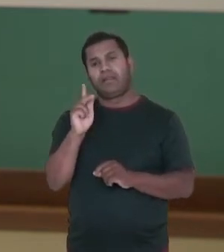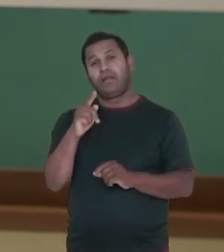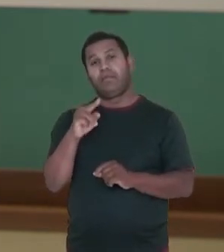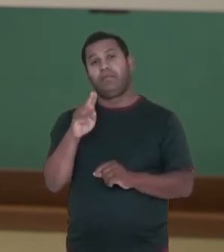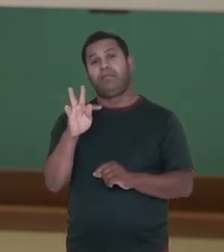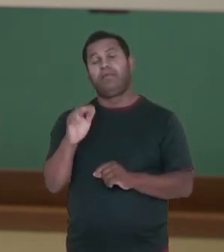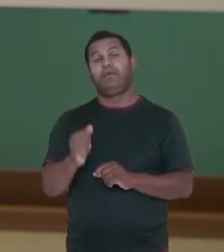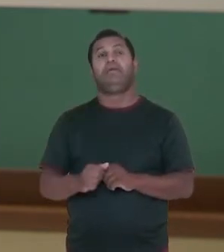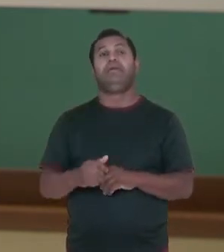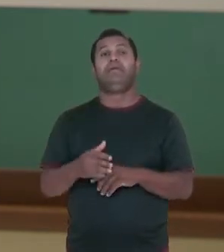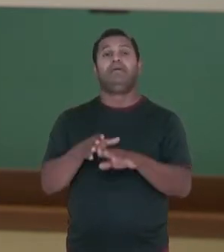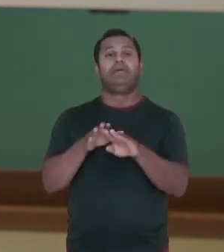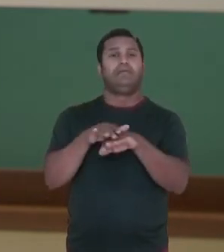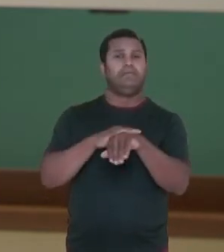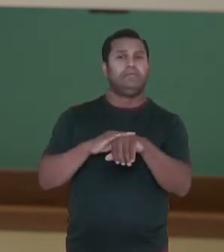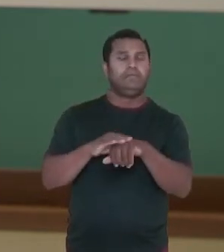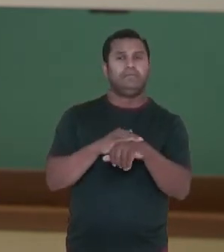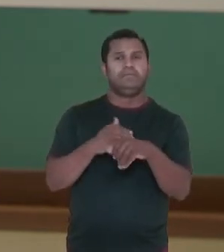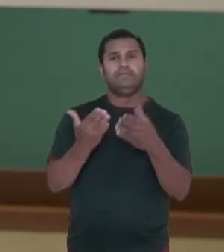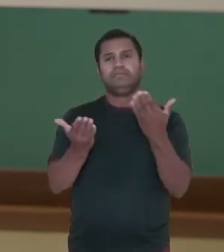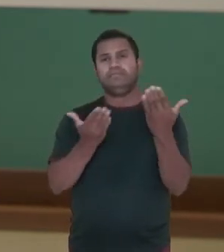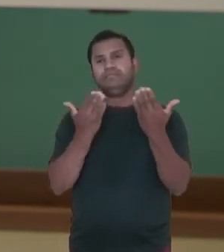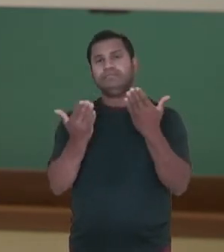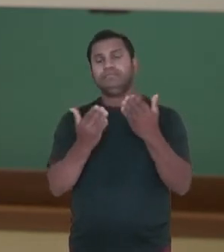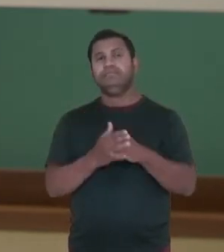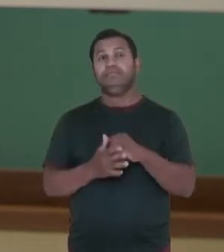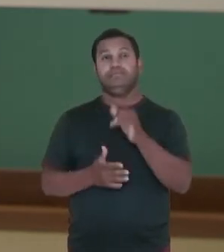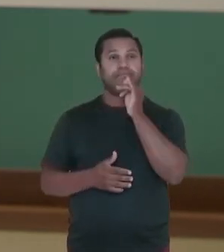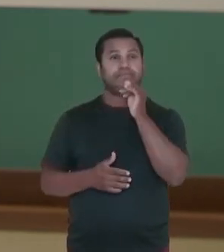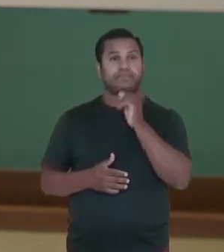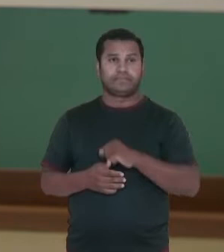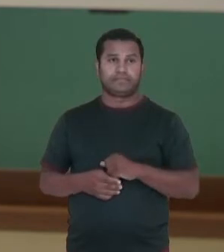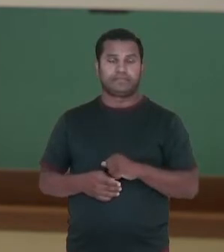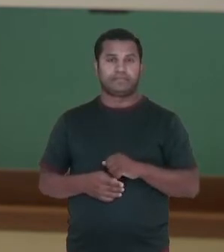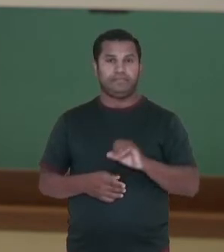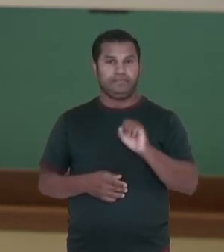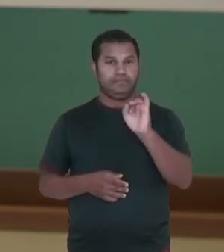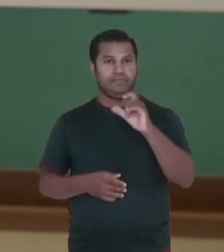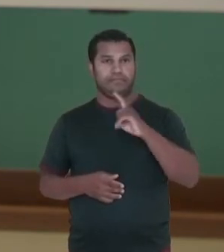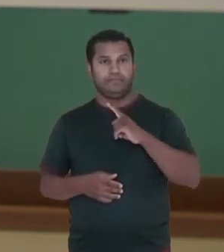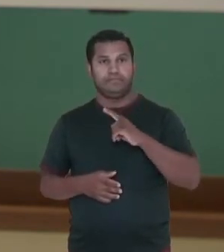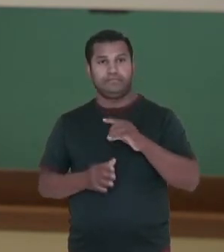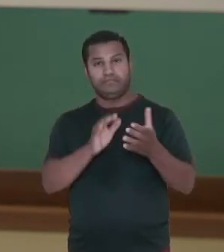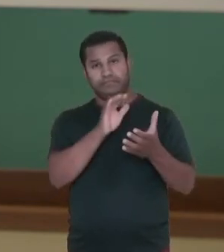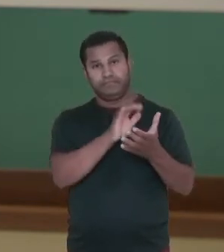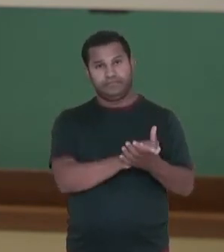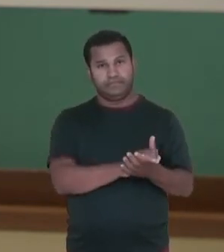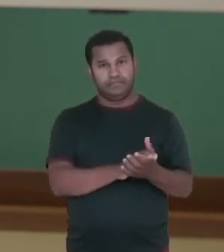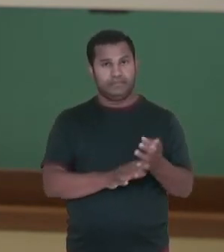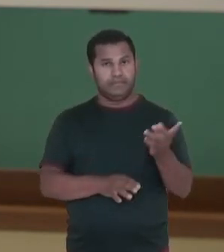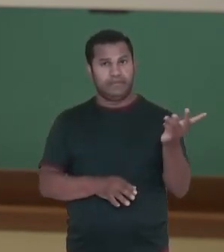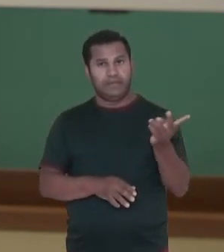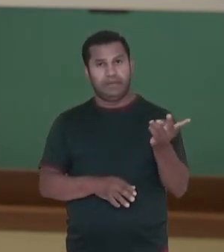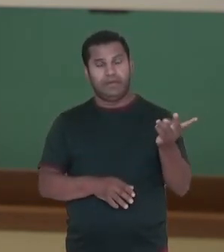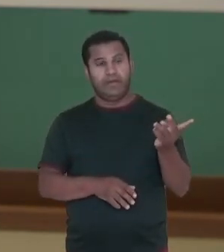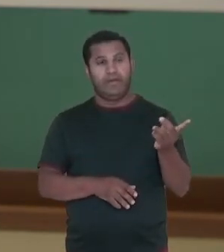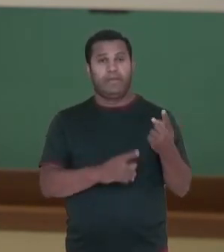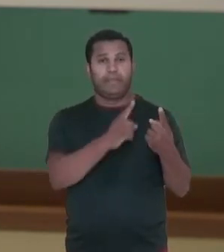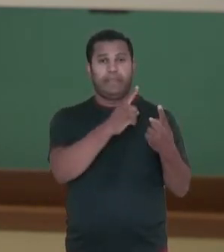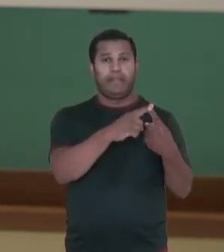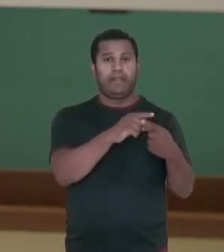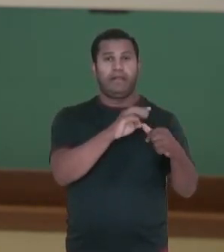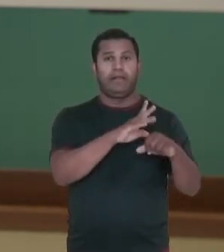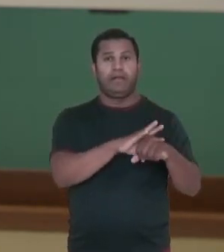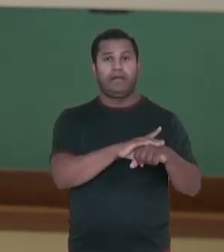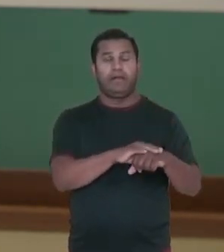um filho com uma deficiência cardíaca seja muito grande. Mas eles querem muito ter filhos, vão ter gente